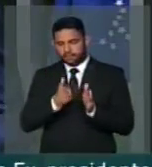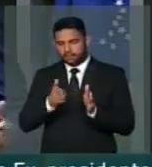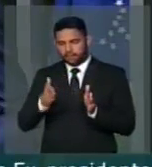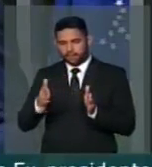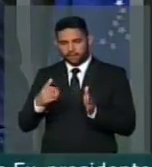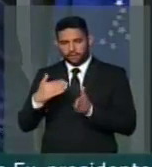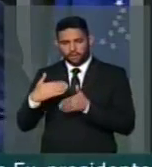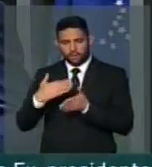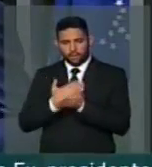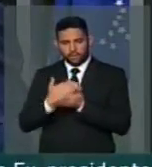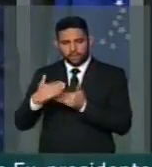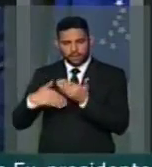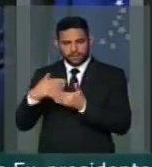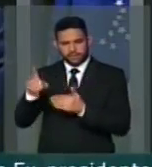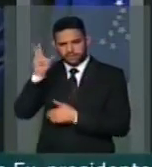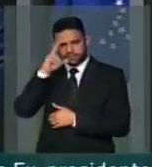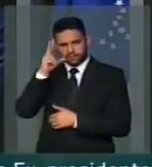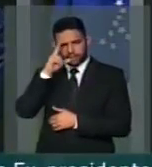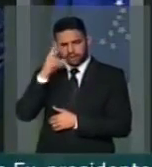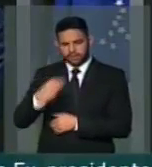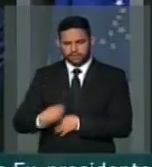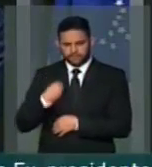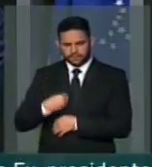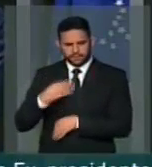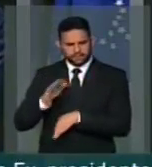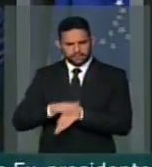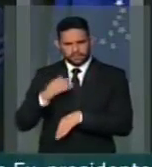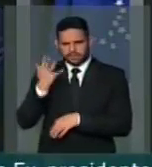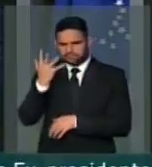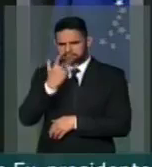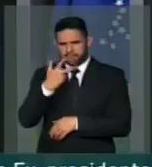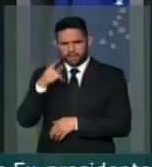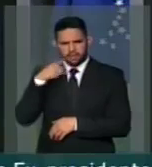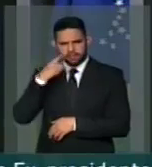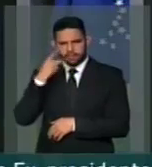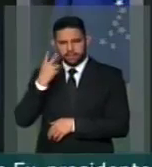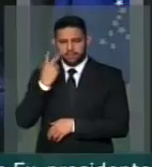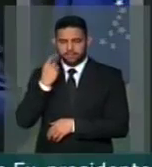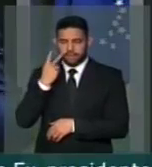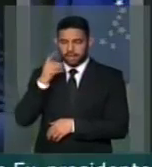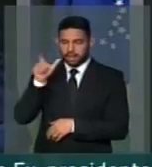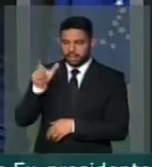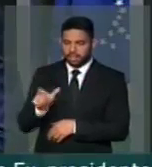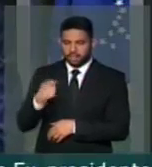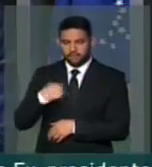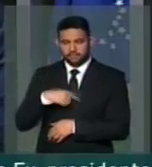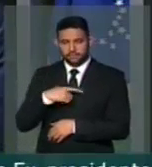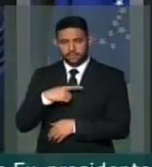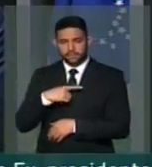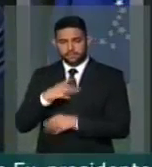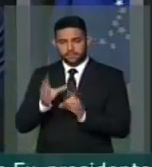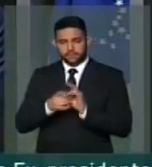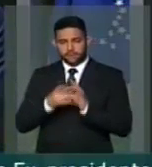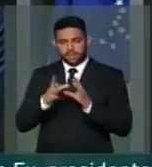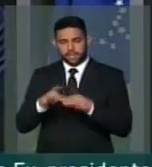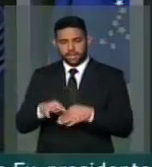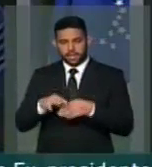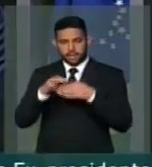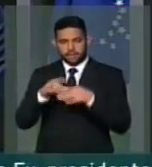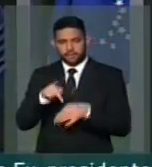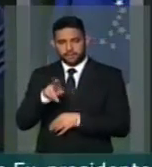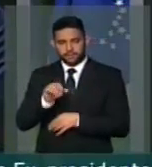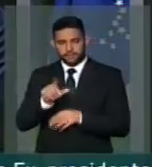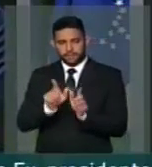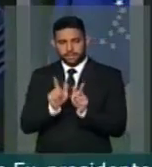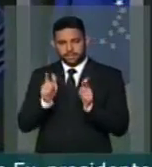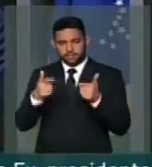se desdobra uma das histórias mais ricas e mais belas da política cearense. Logo em seguida se transforma líder do PSD na